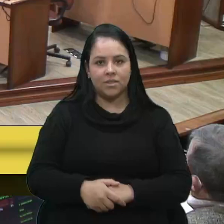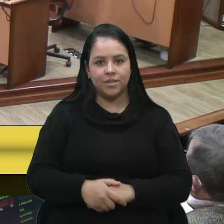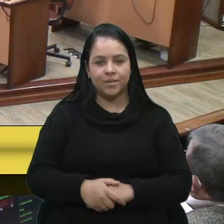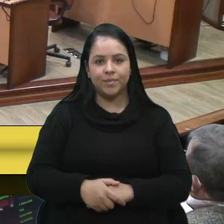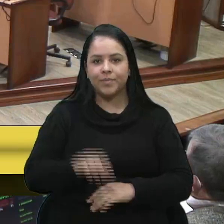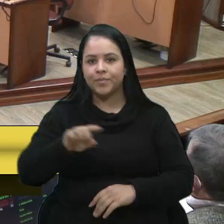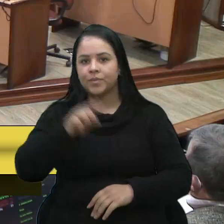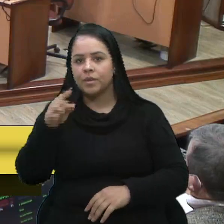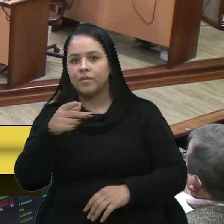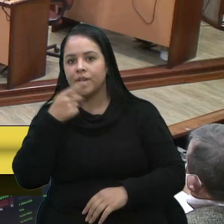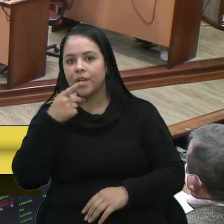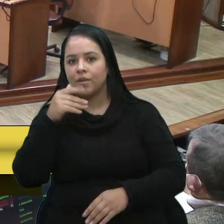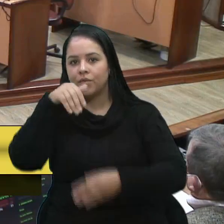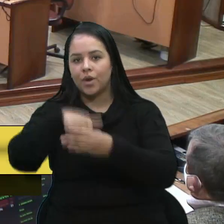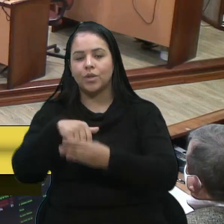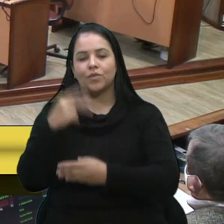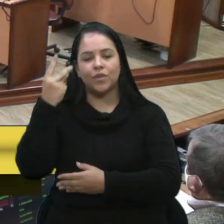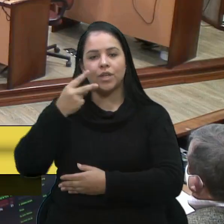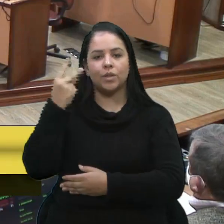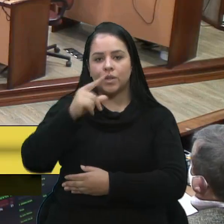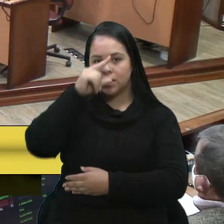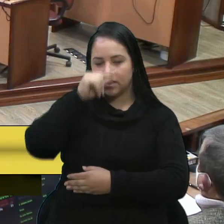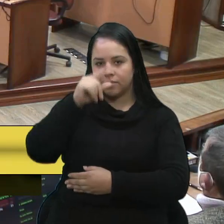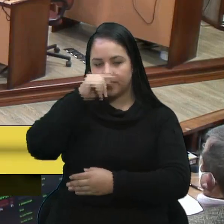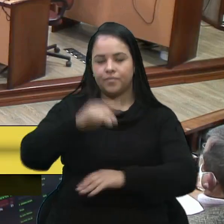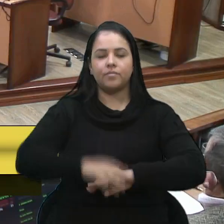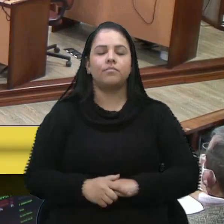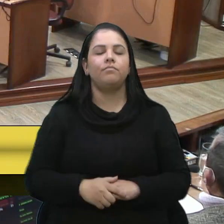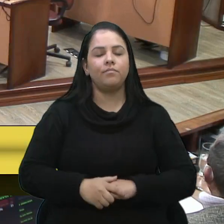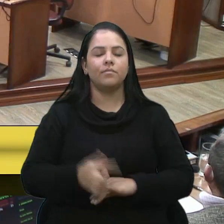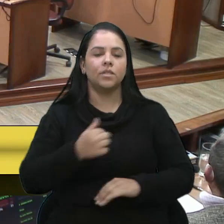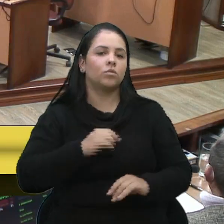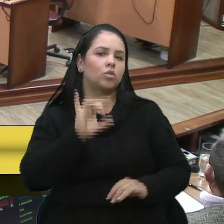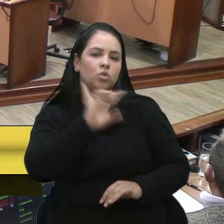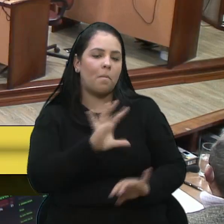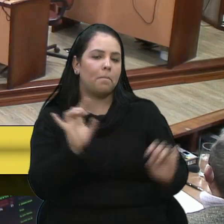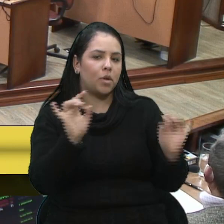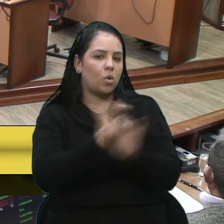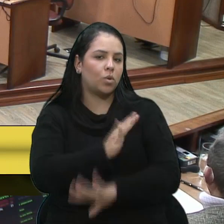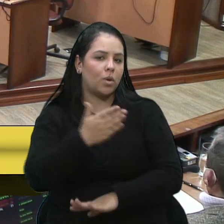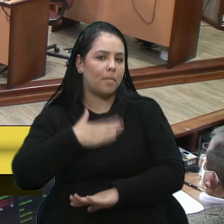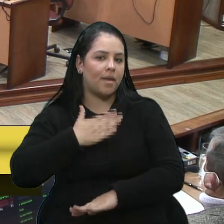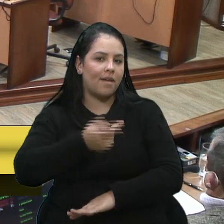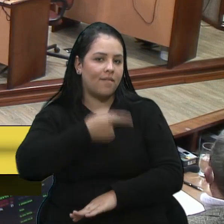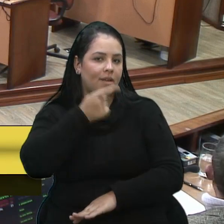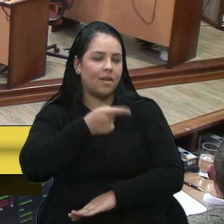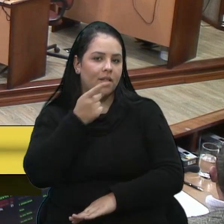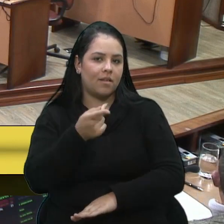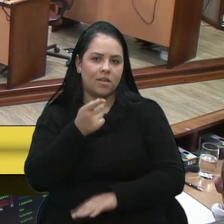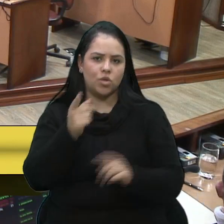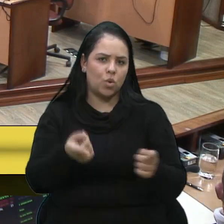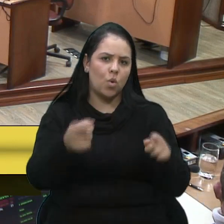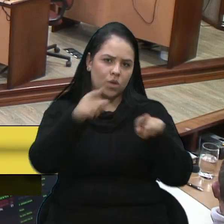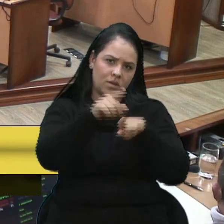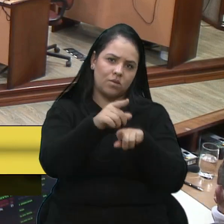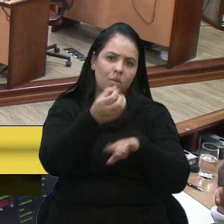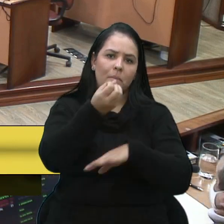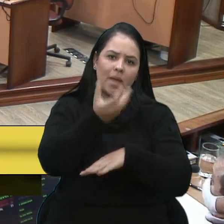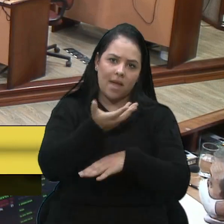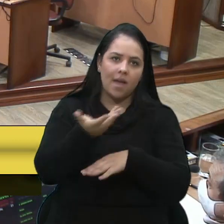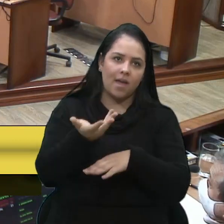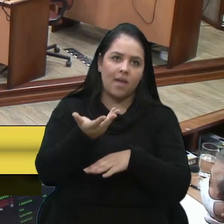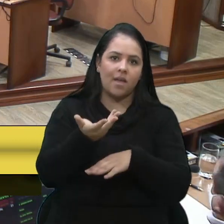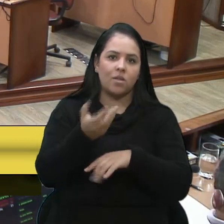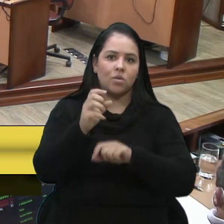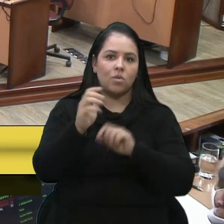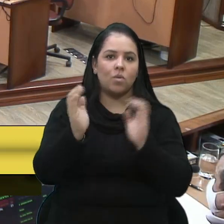o voto o vereador Sandro eu só queria concluir descordando no bom sentido né da